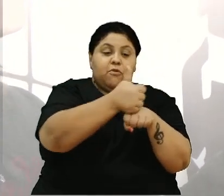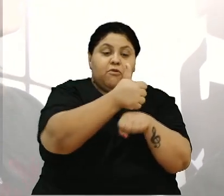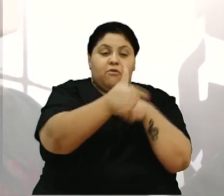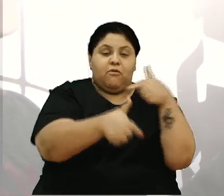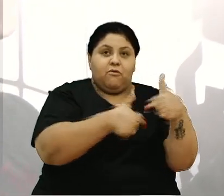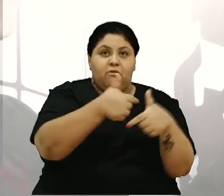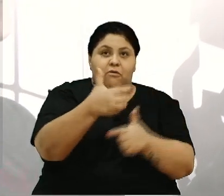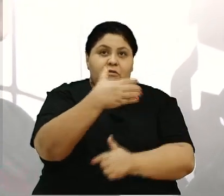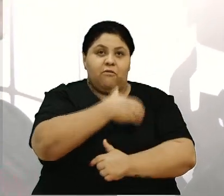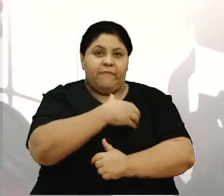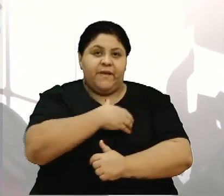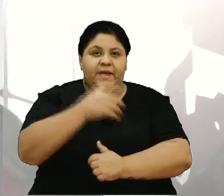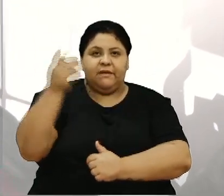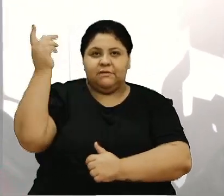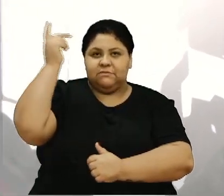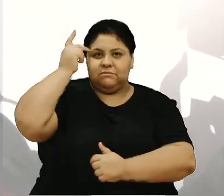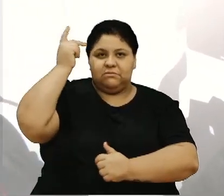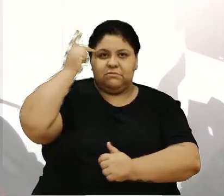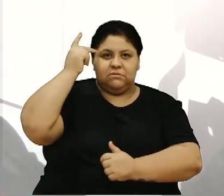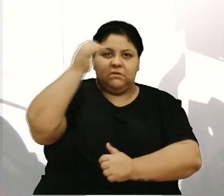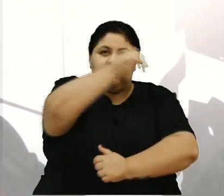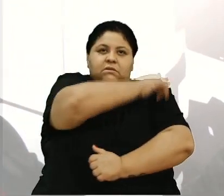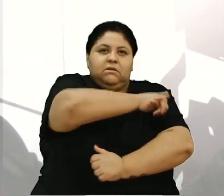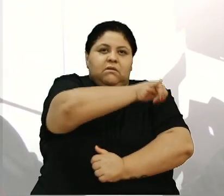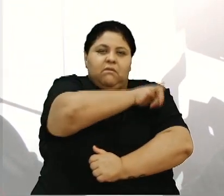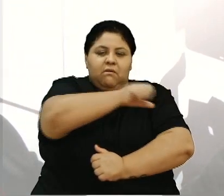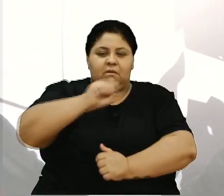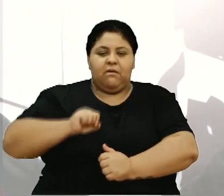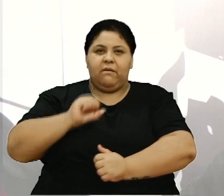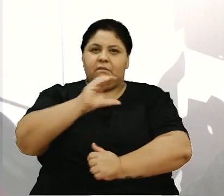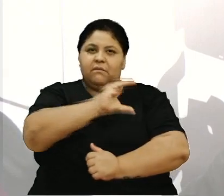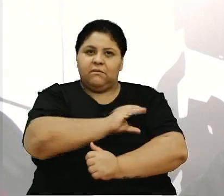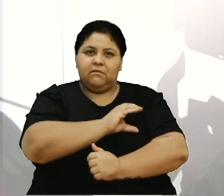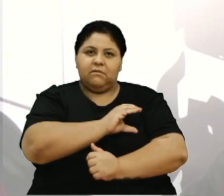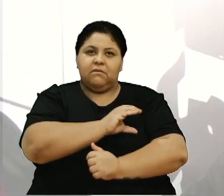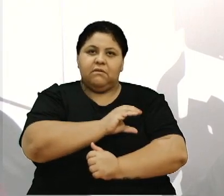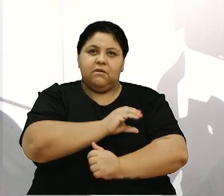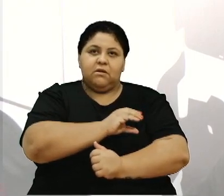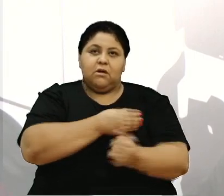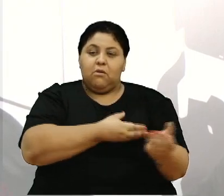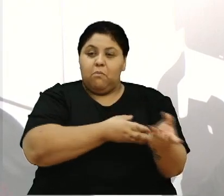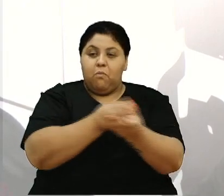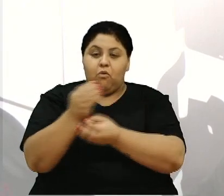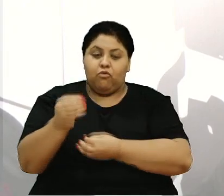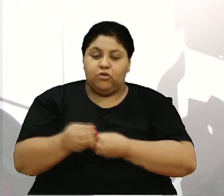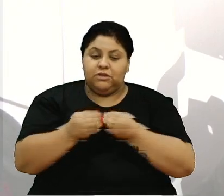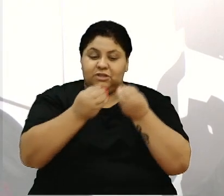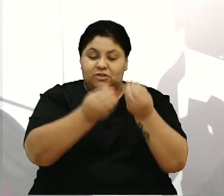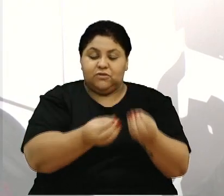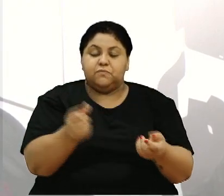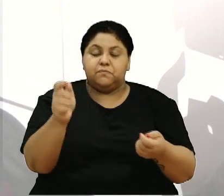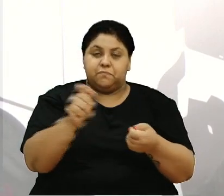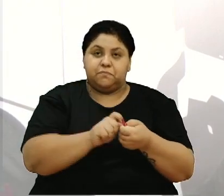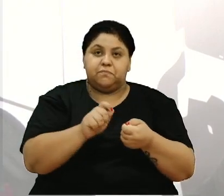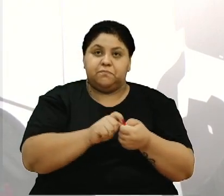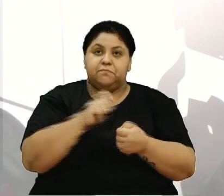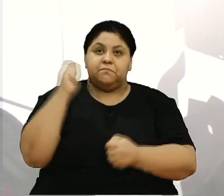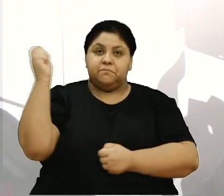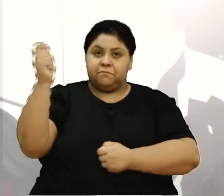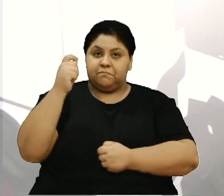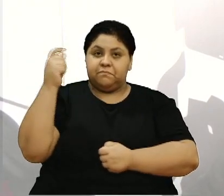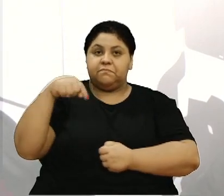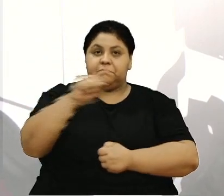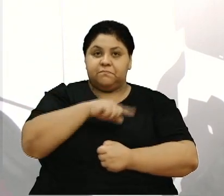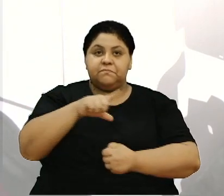da Bahia, de São Paulo, Rio de Janeiro, Santa Catarina, inúmeras doações que estão sendo feitas ao Rio Grande do Sul. Então a gente